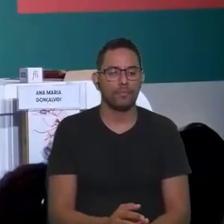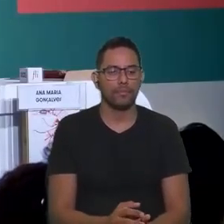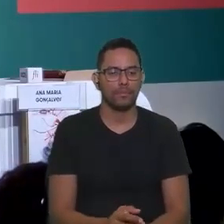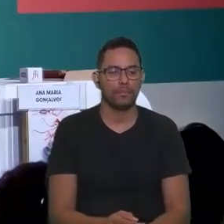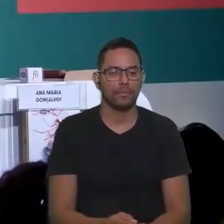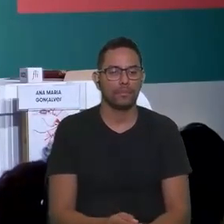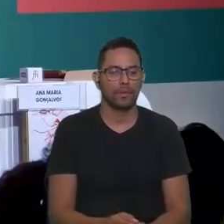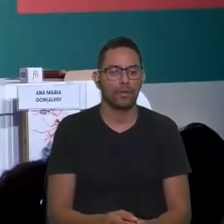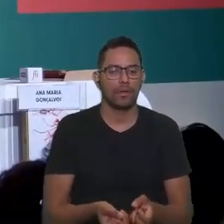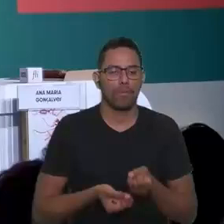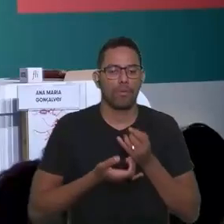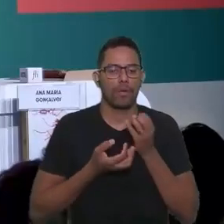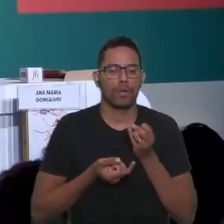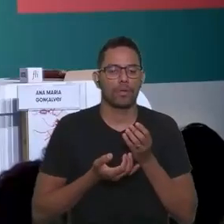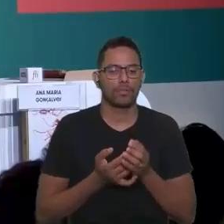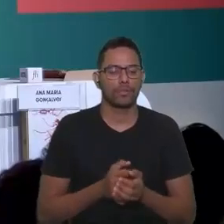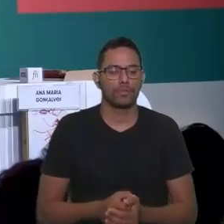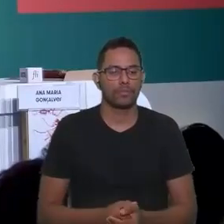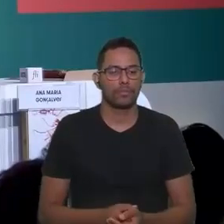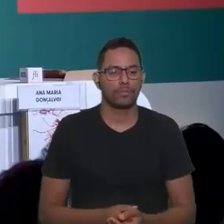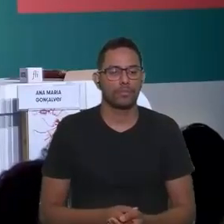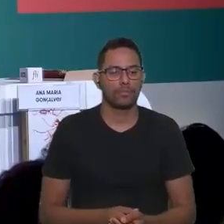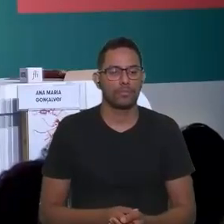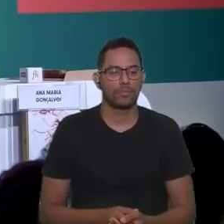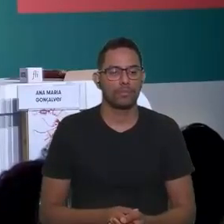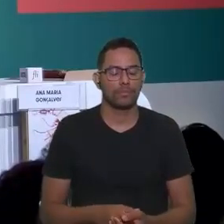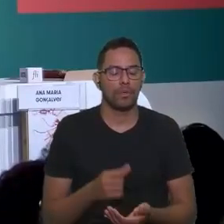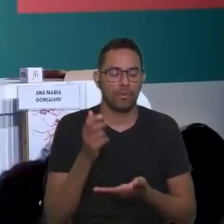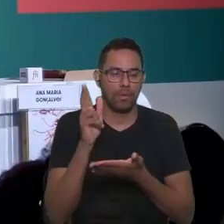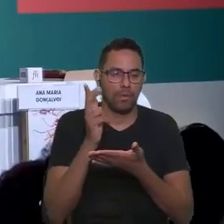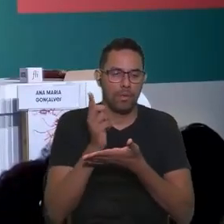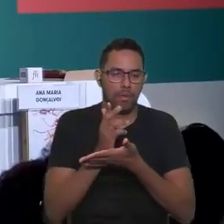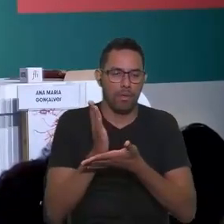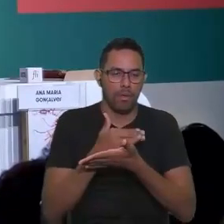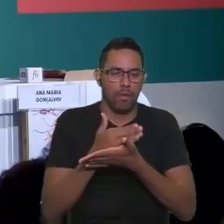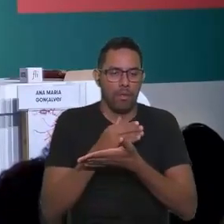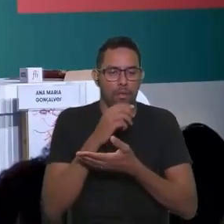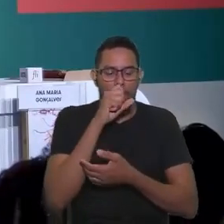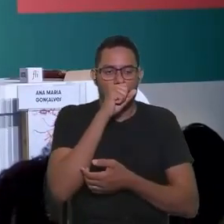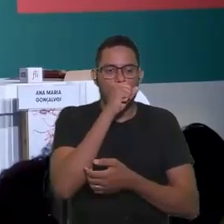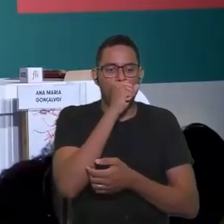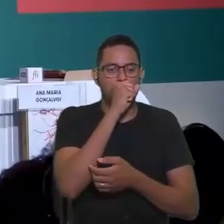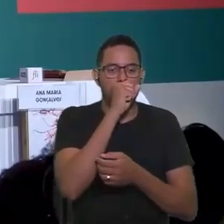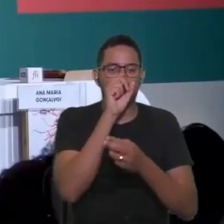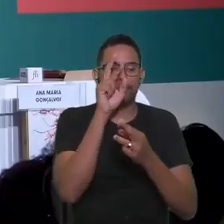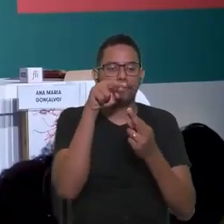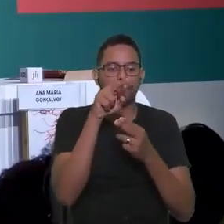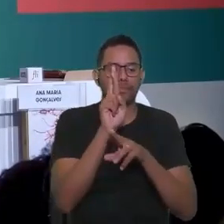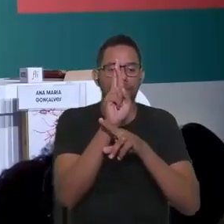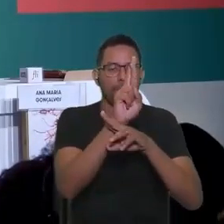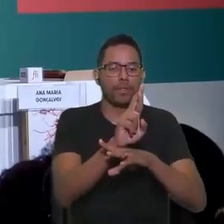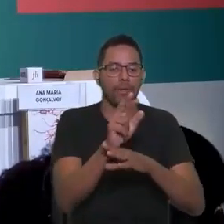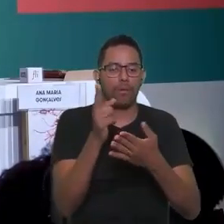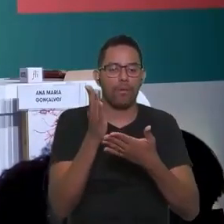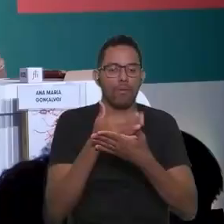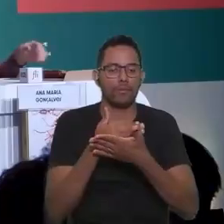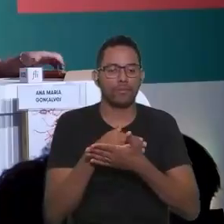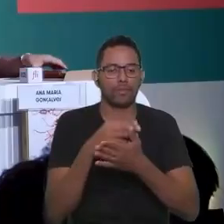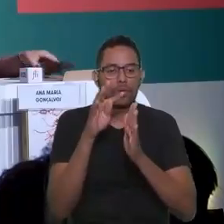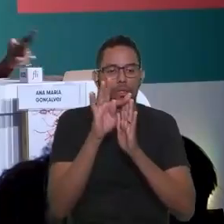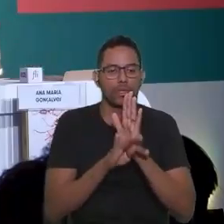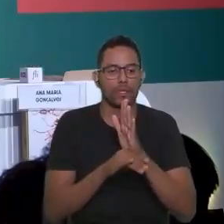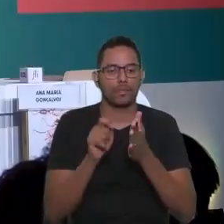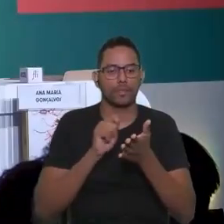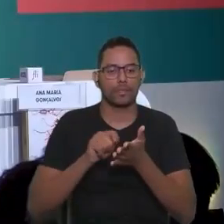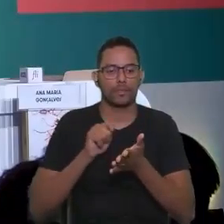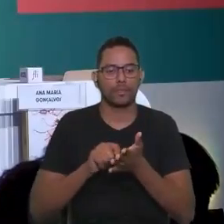imprudentemente poético. Né? Ele nem é bem um livro, ele está assim apresentado como um livro, mas são os textos que eu